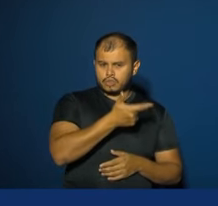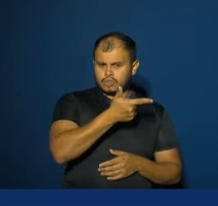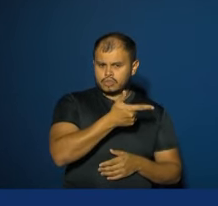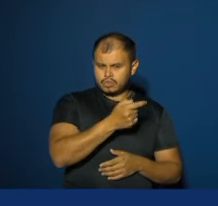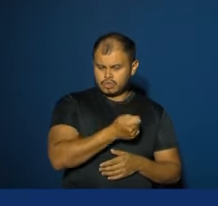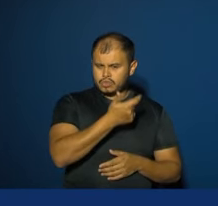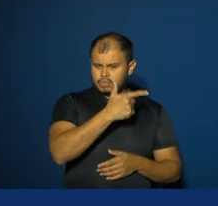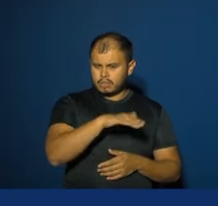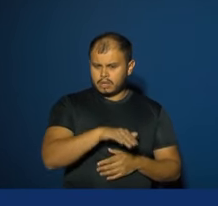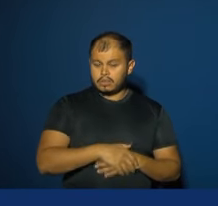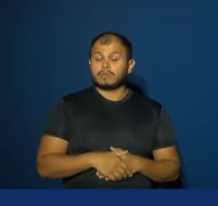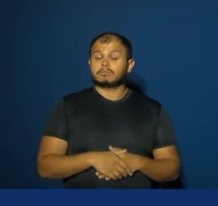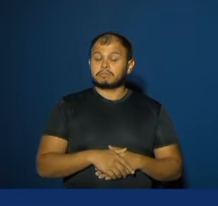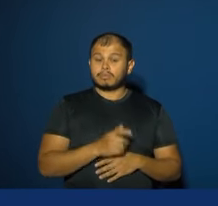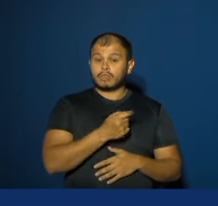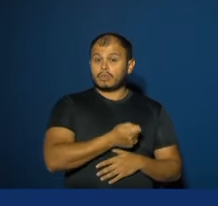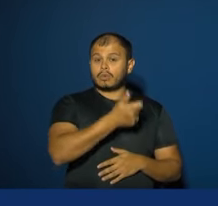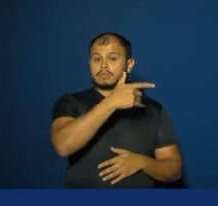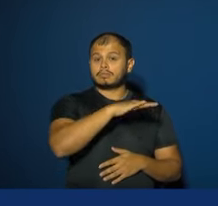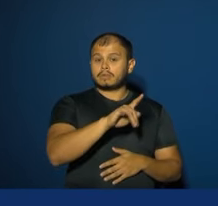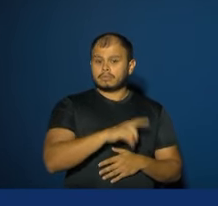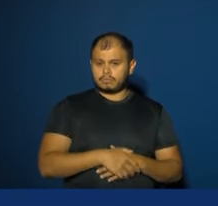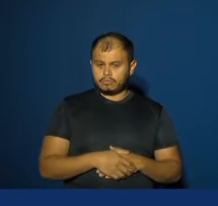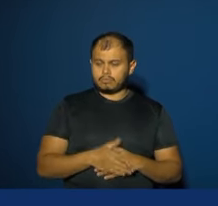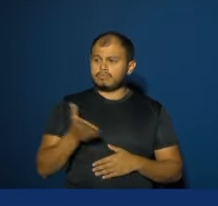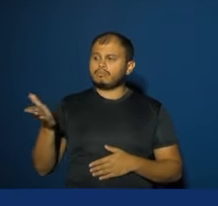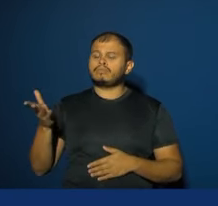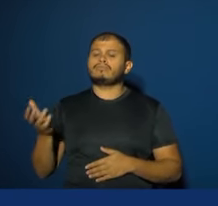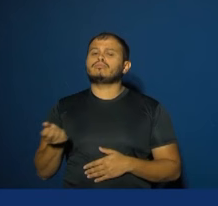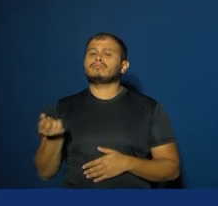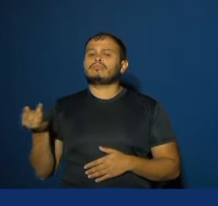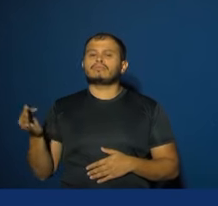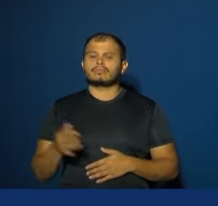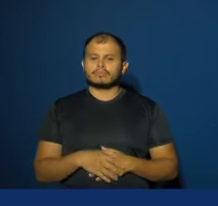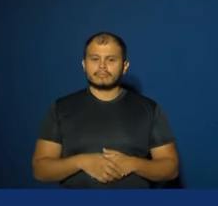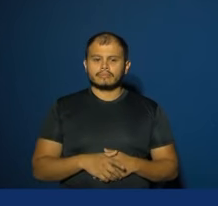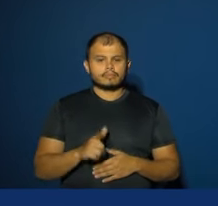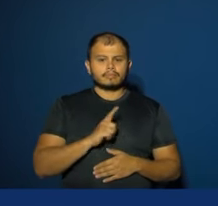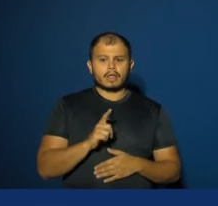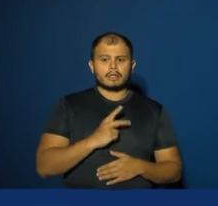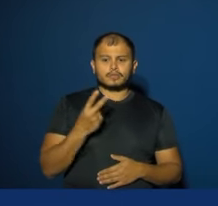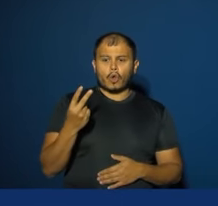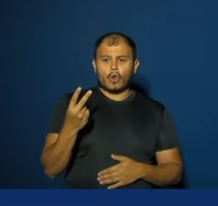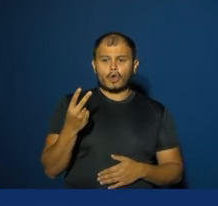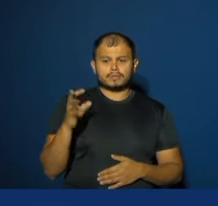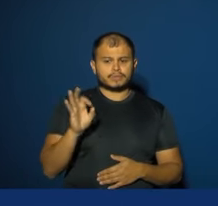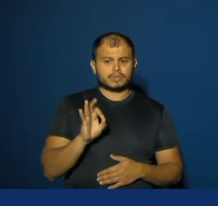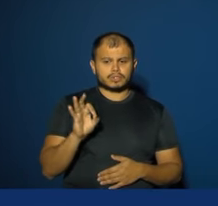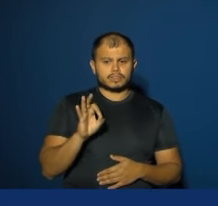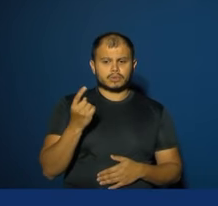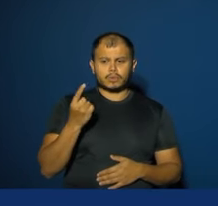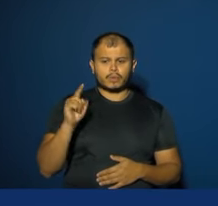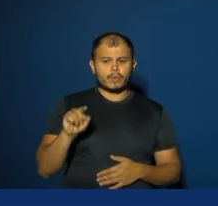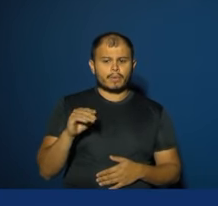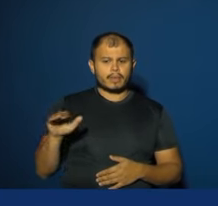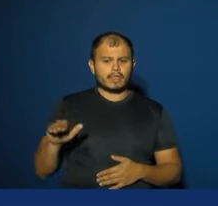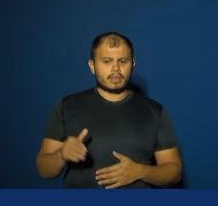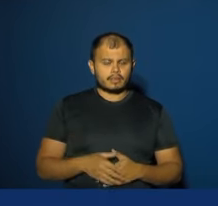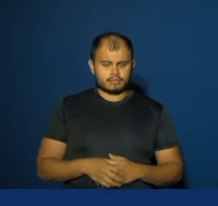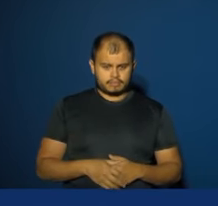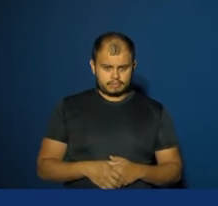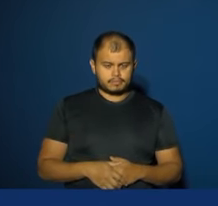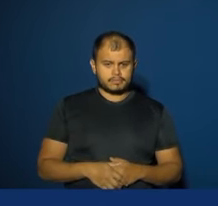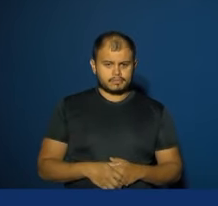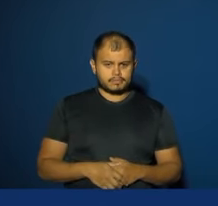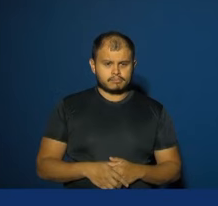me é 12,5 eu capta 12,5 você capta quanto aí o cara capta 2% a 1 E5 então